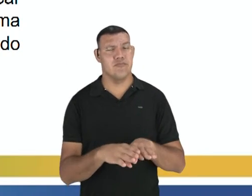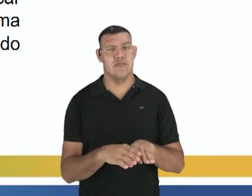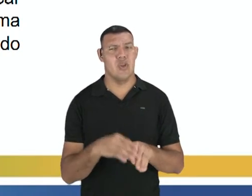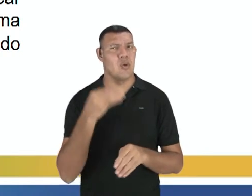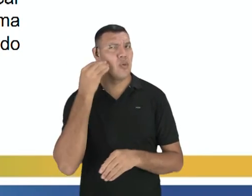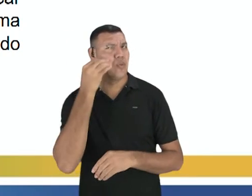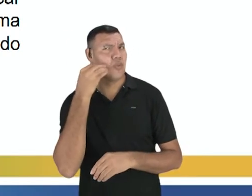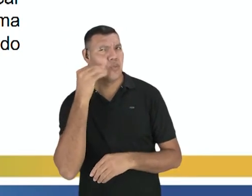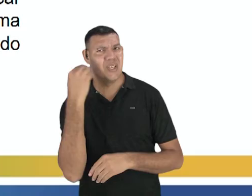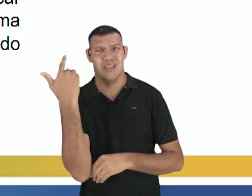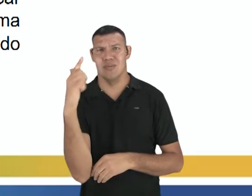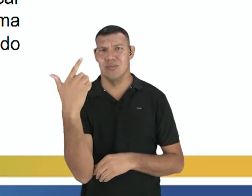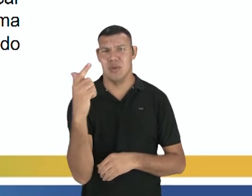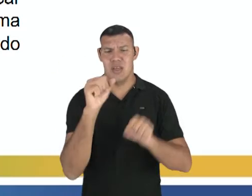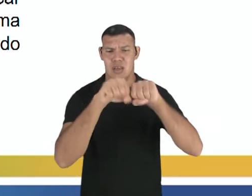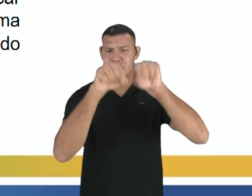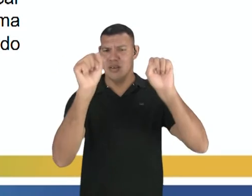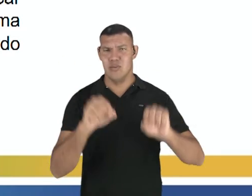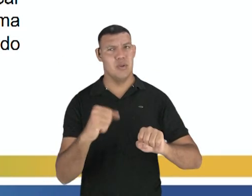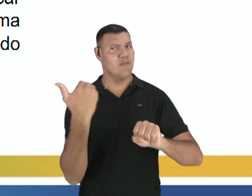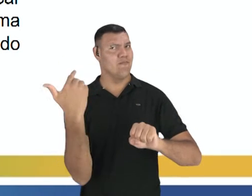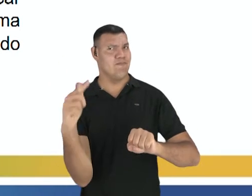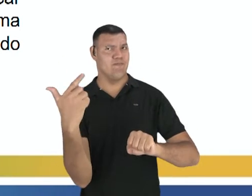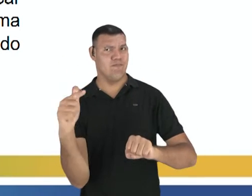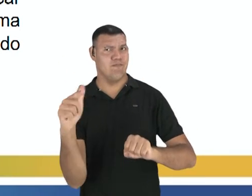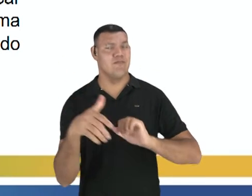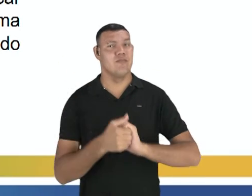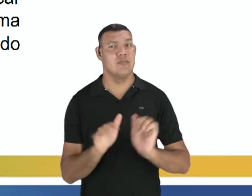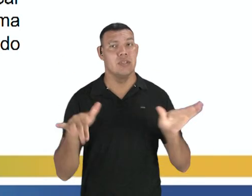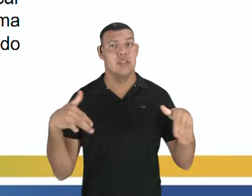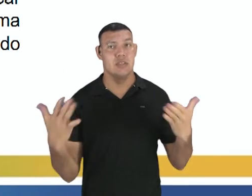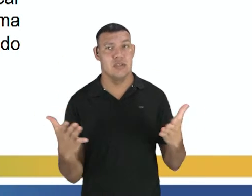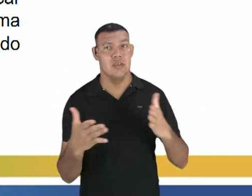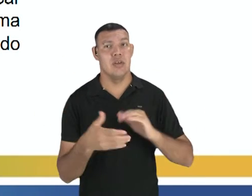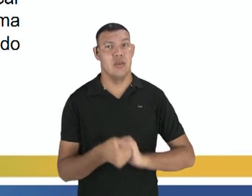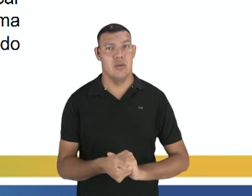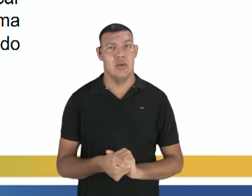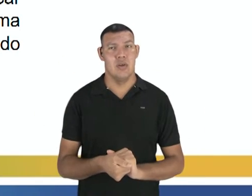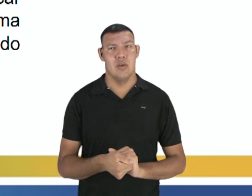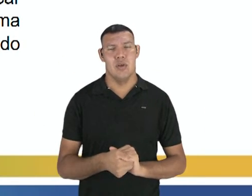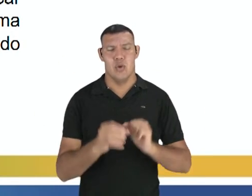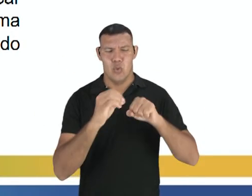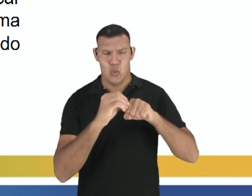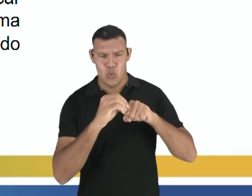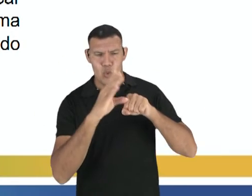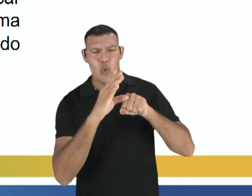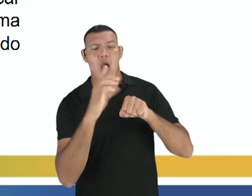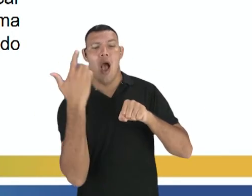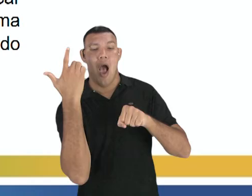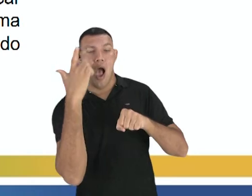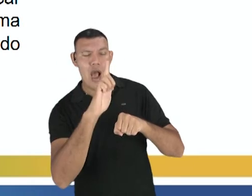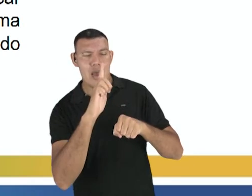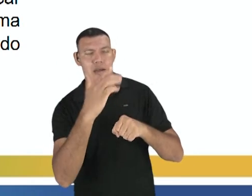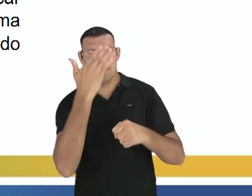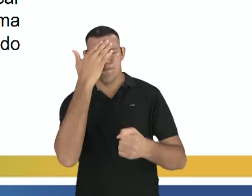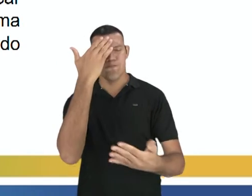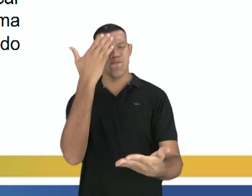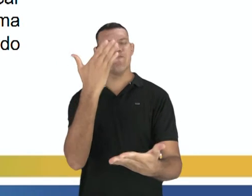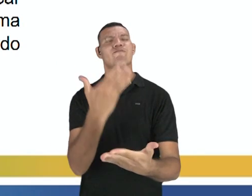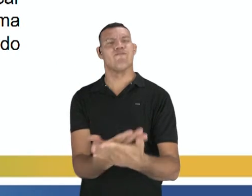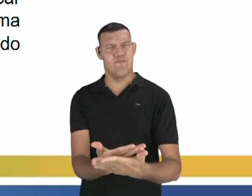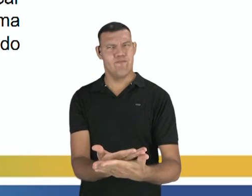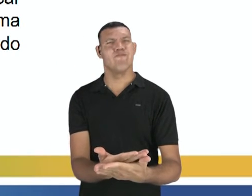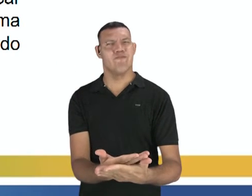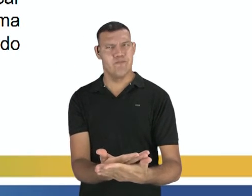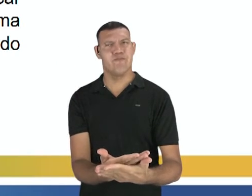foi testado, não foi sistematizado. Então, para se obter um conhecimento com confiança, né, para